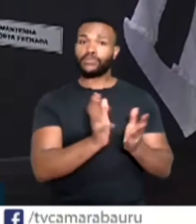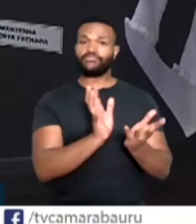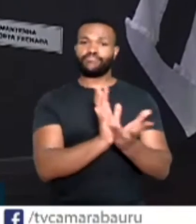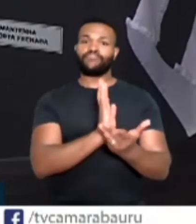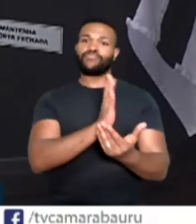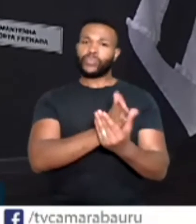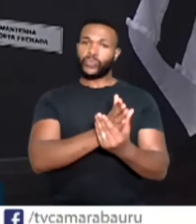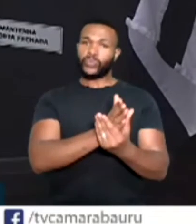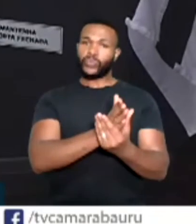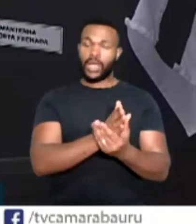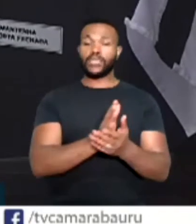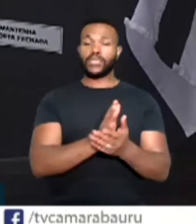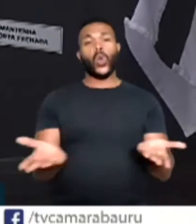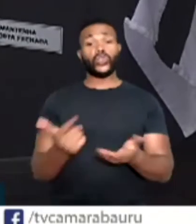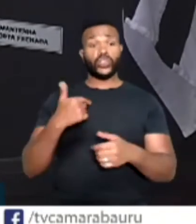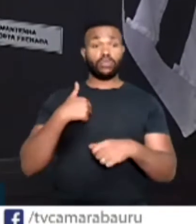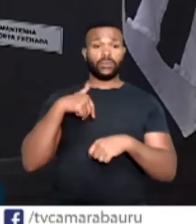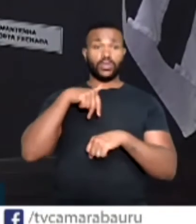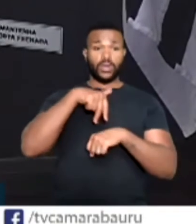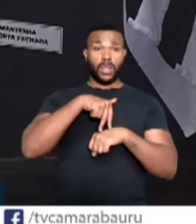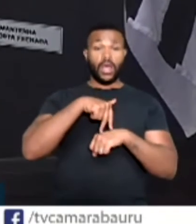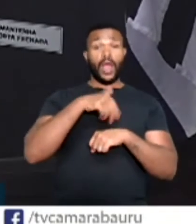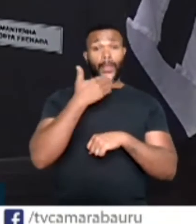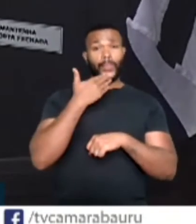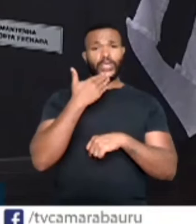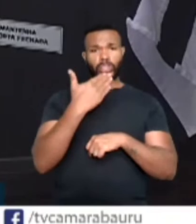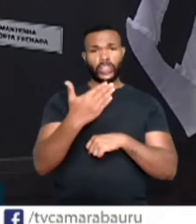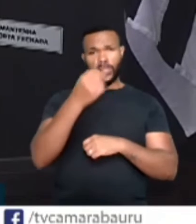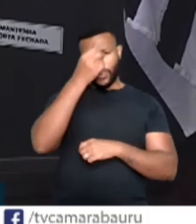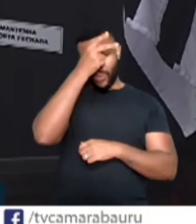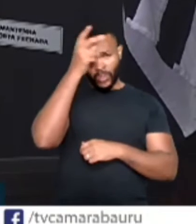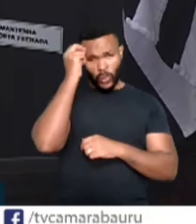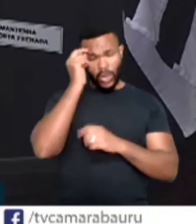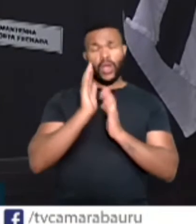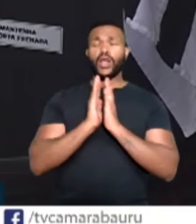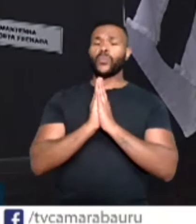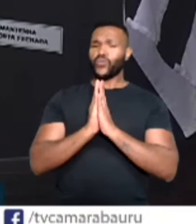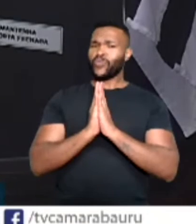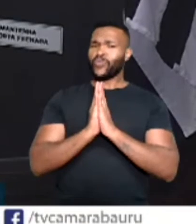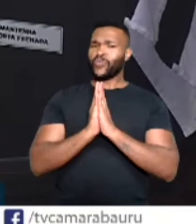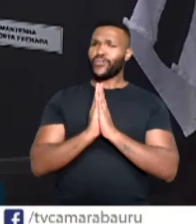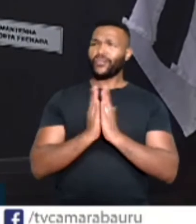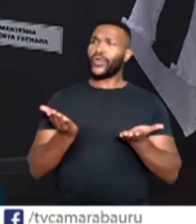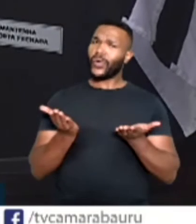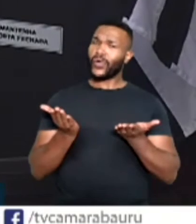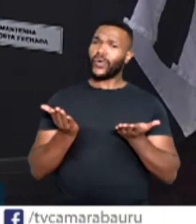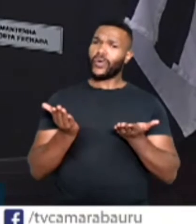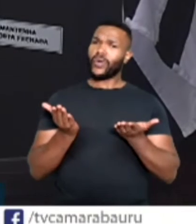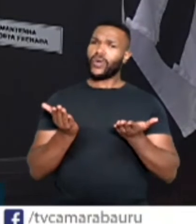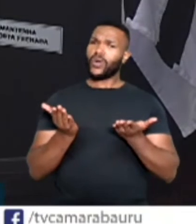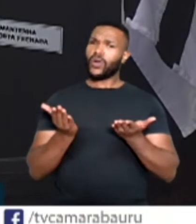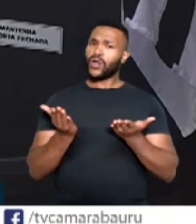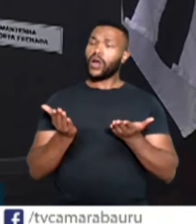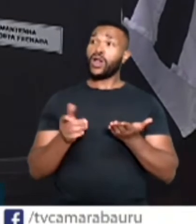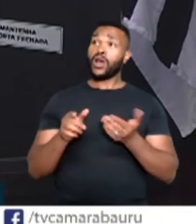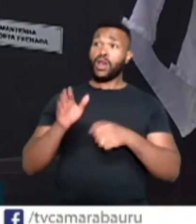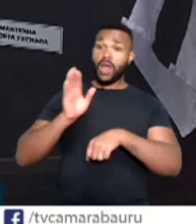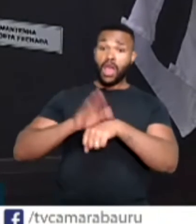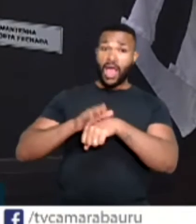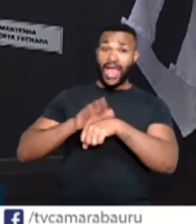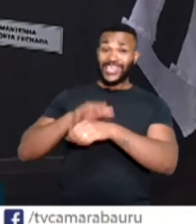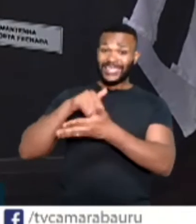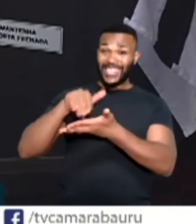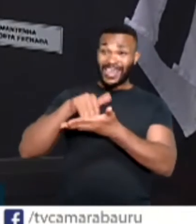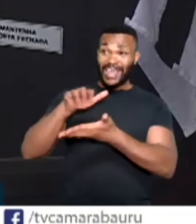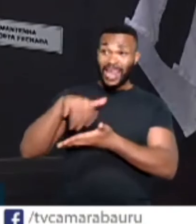aqui para dizer e para pedir para o Executivo, por favor, olhe todas as suas secretarias.